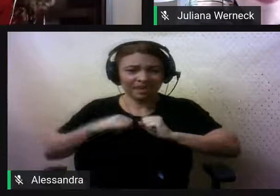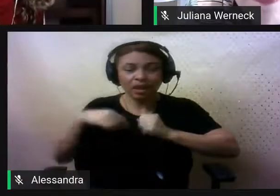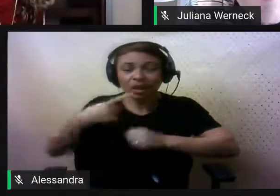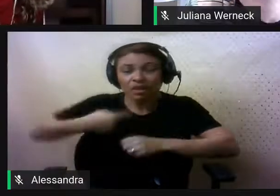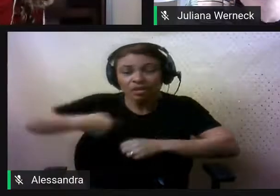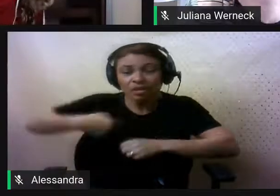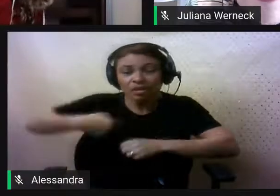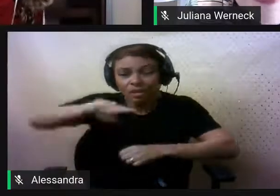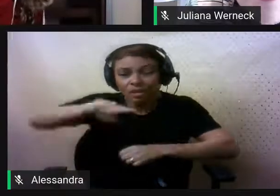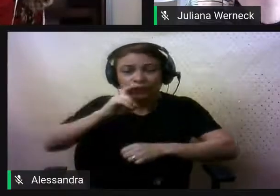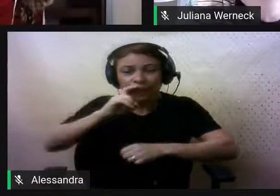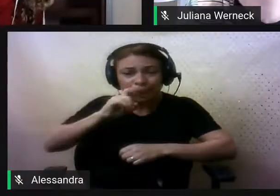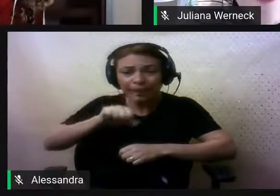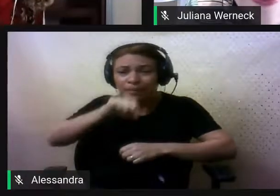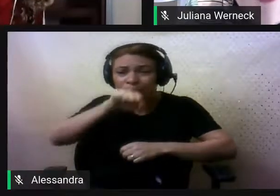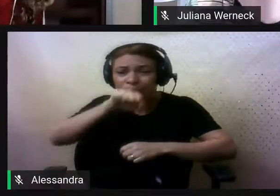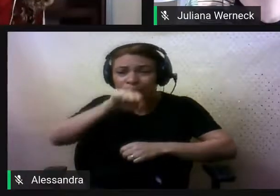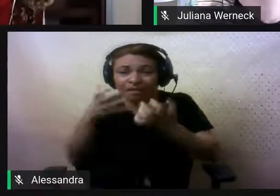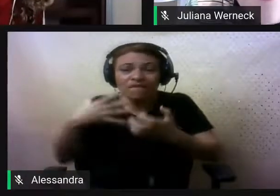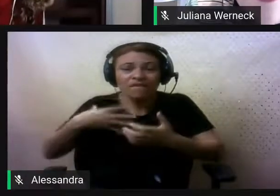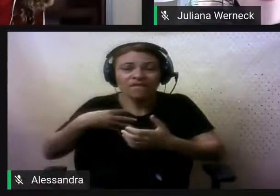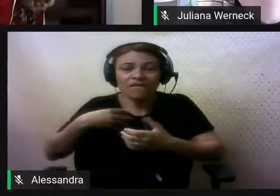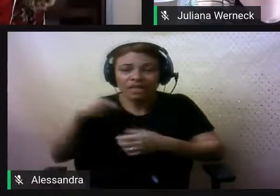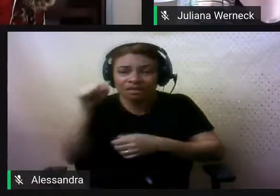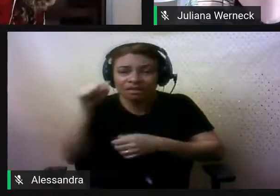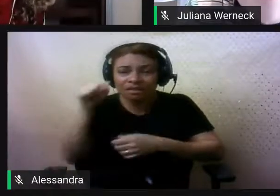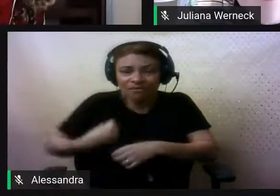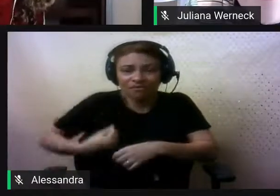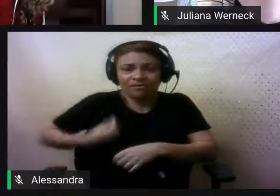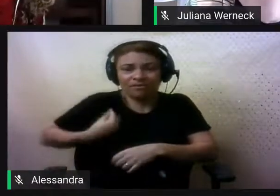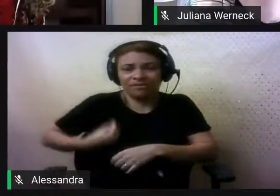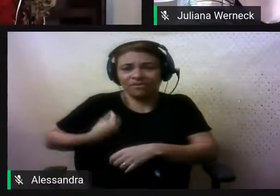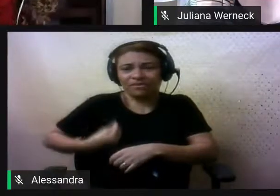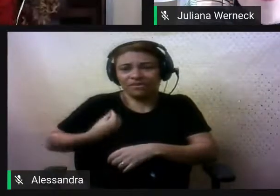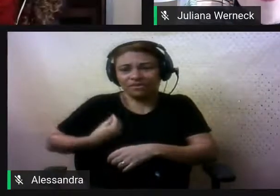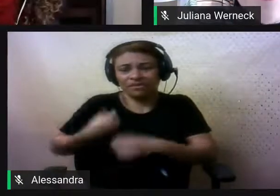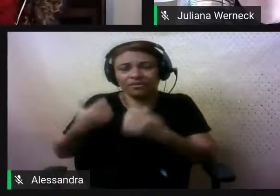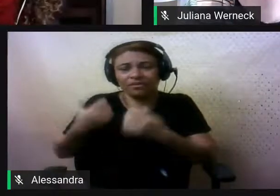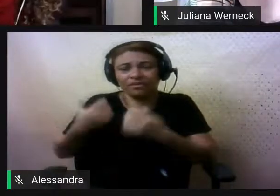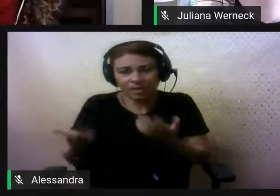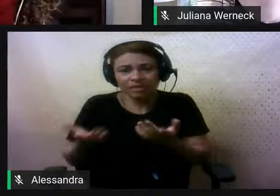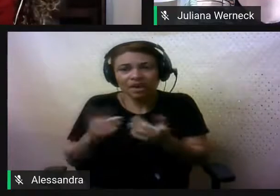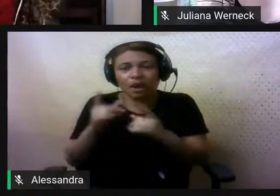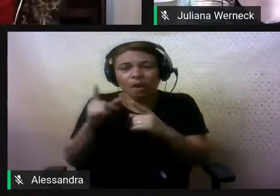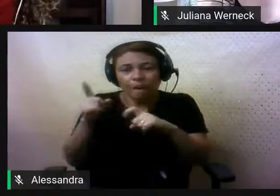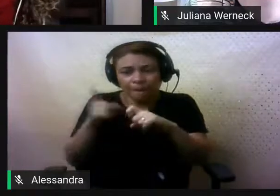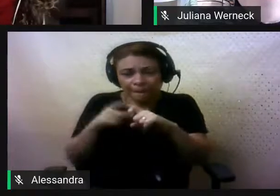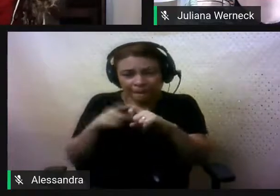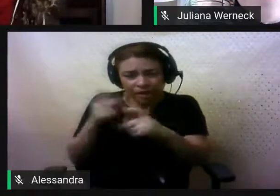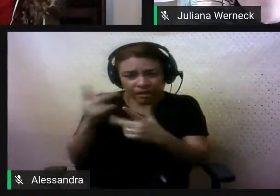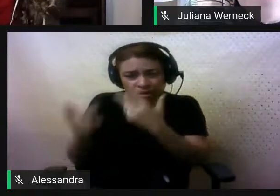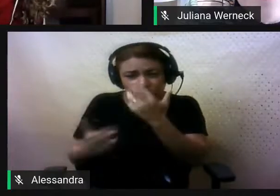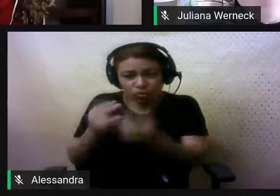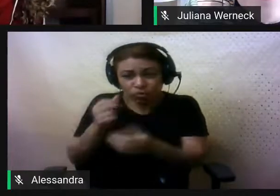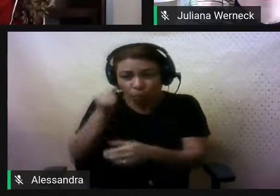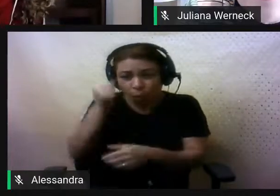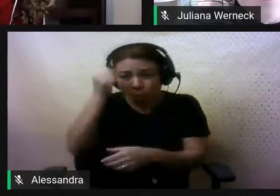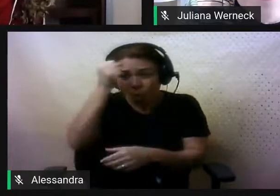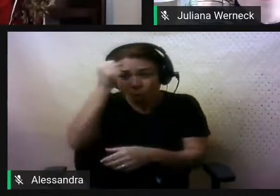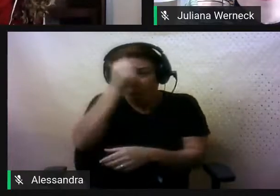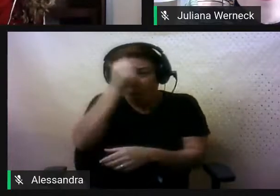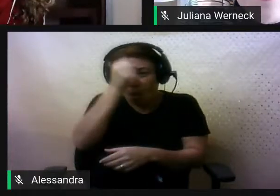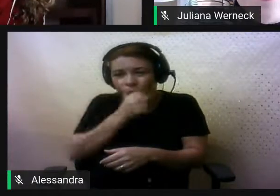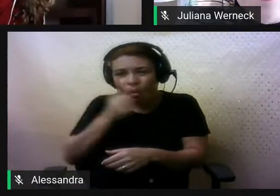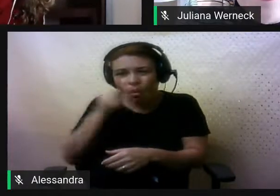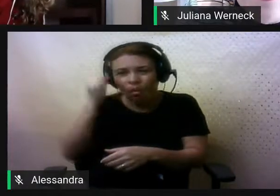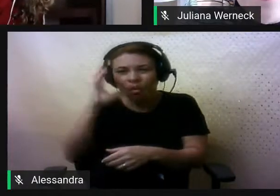viva, independente, a gente quer a nossa filha viva. Quando o médico saiu da sala de cirurgia, depois de 8 horas, ele falou, olha, pai e mãe,